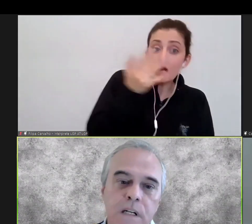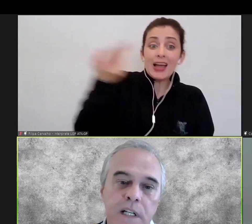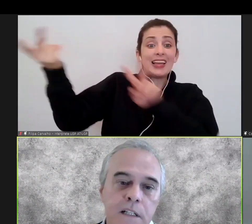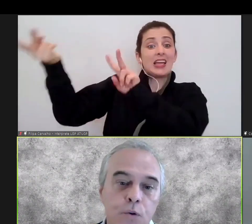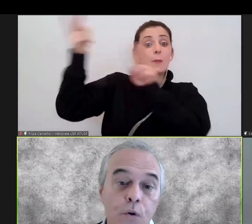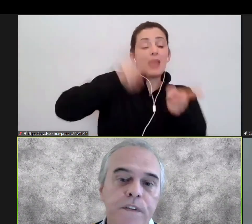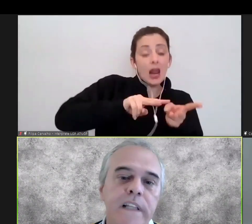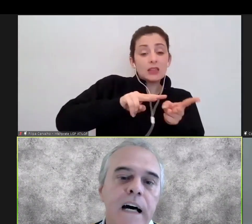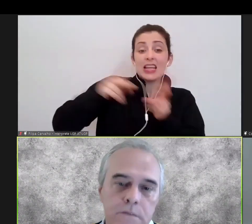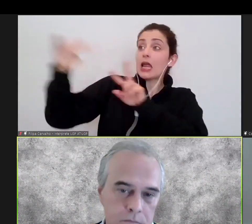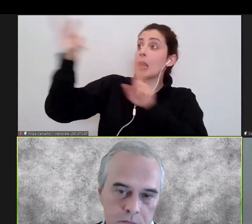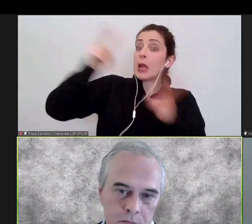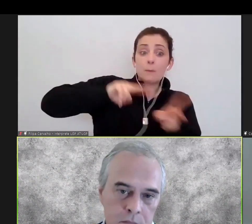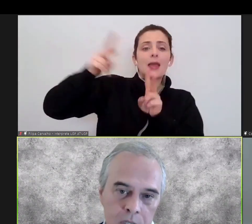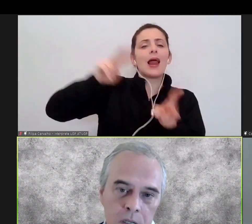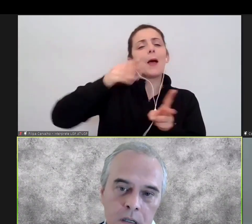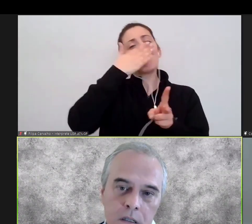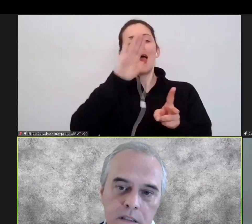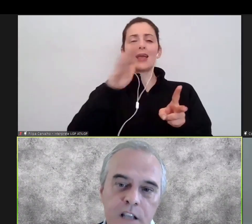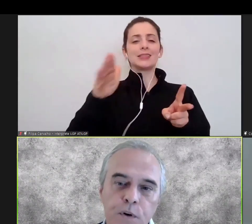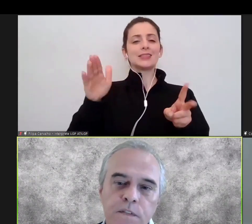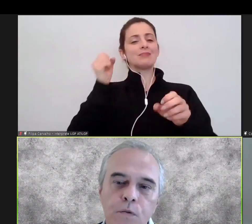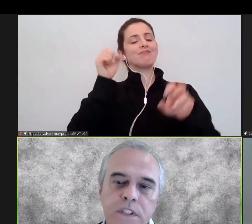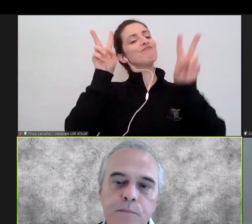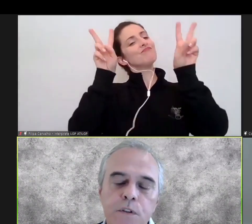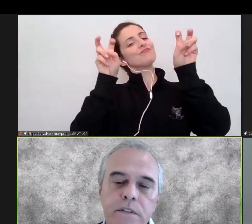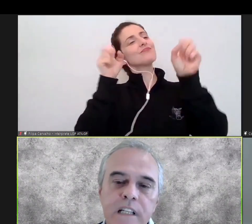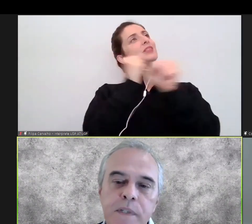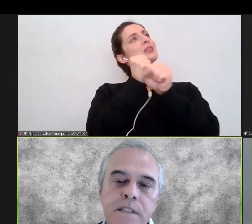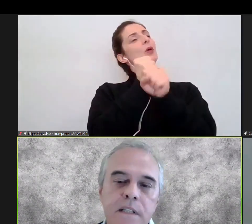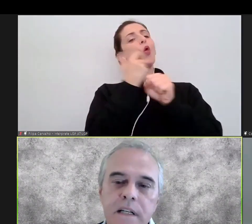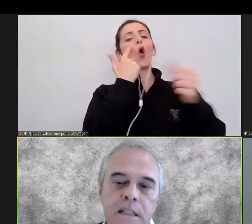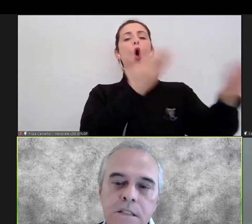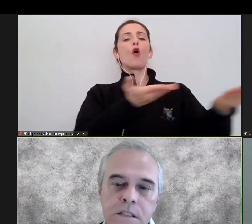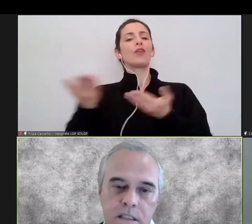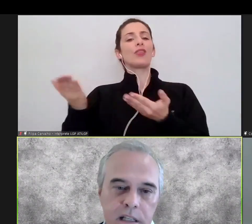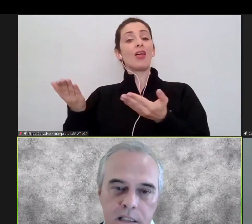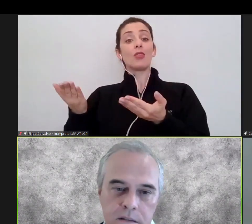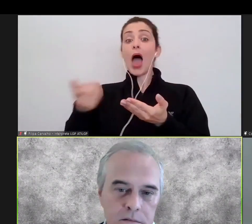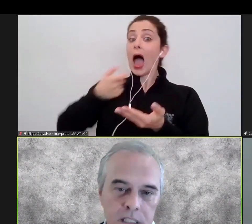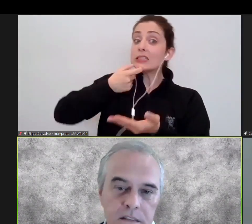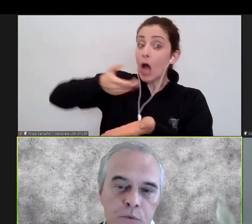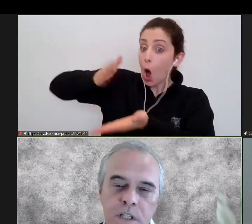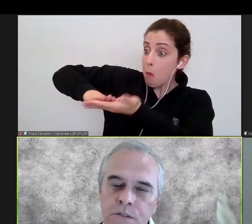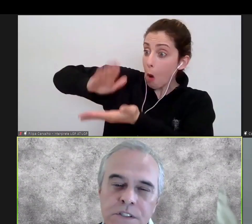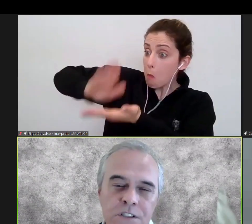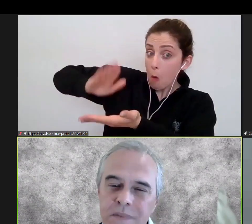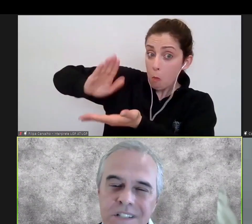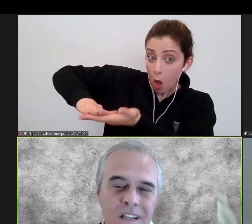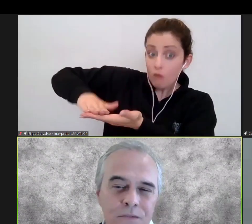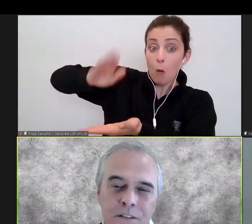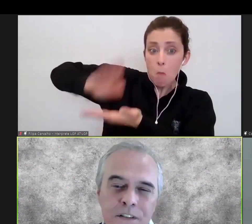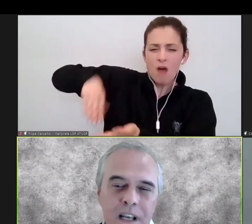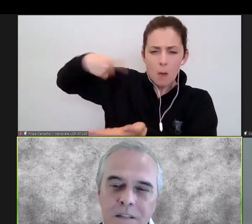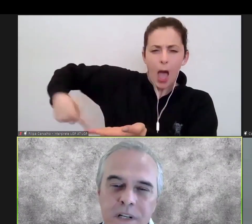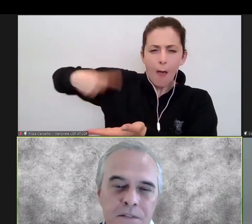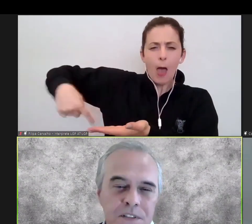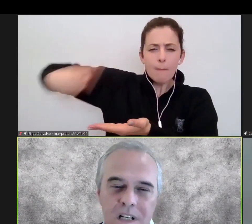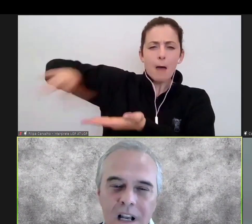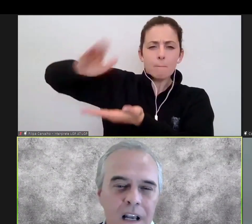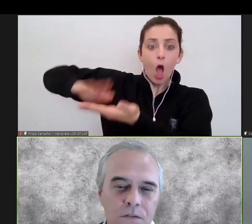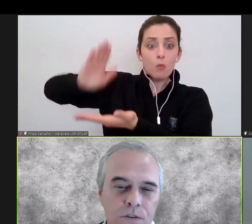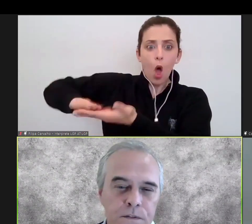como trabalhador convidado. Ele tem que provar o contributo dele para se integrar na sociedade. Tem que demonstrar constantemente que está qualificado